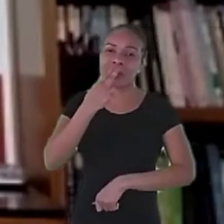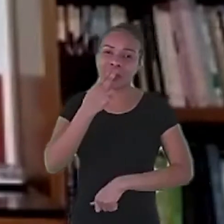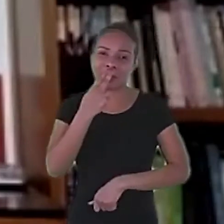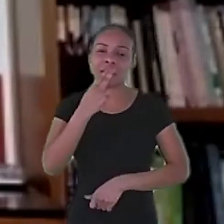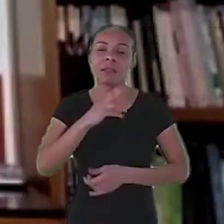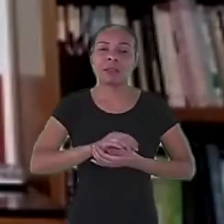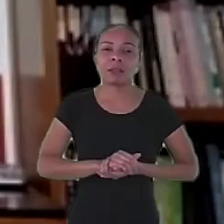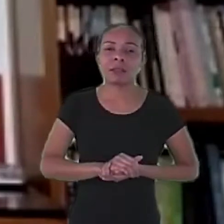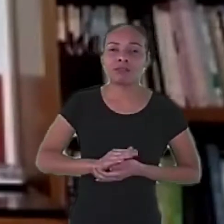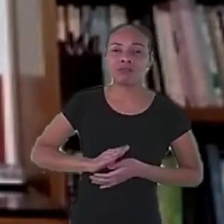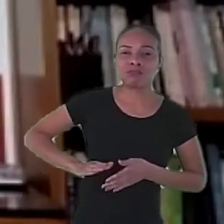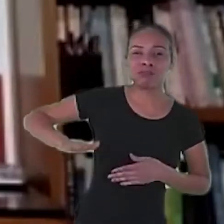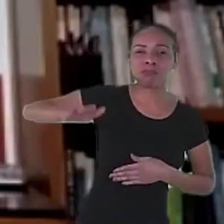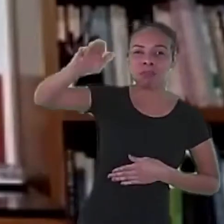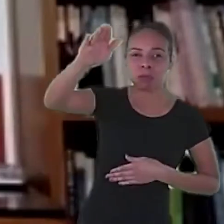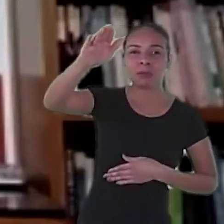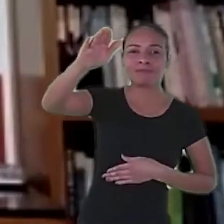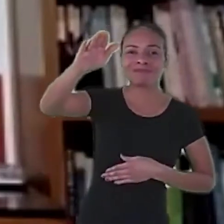massa com ele.